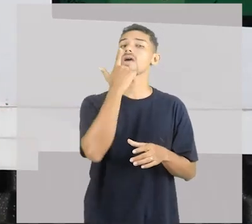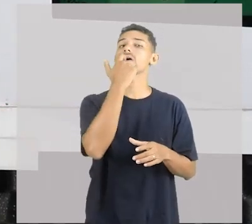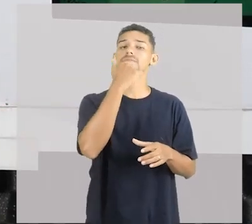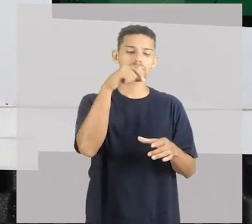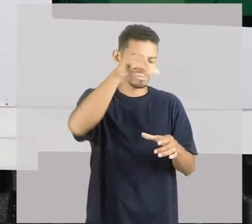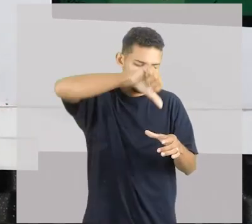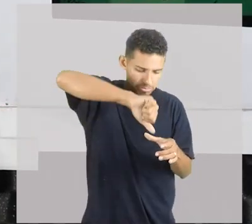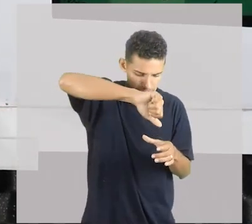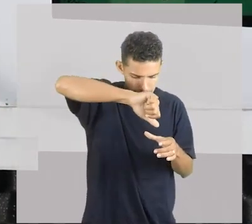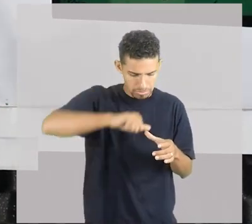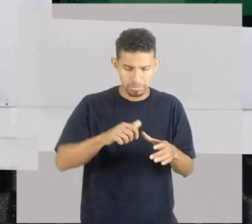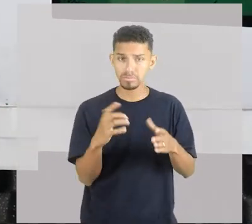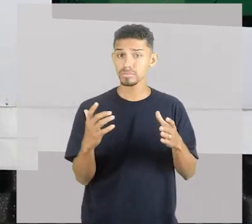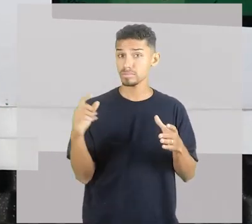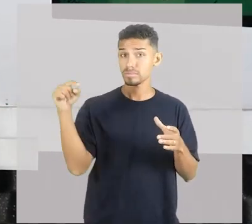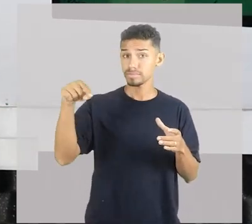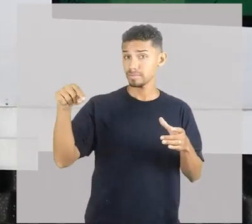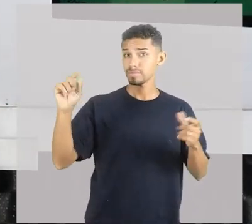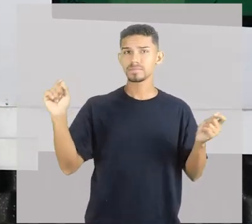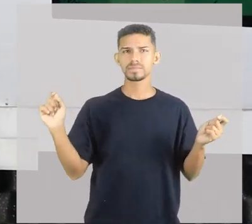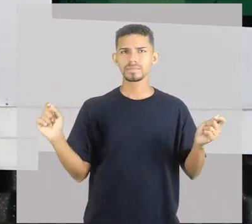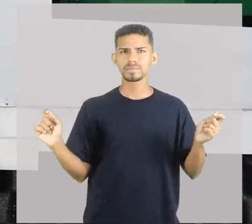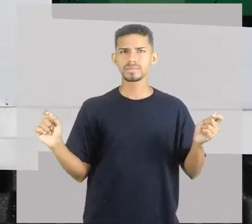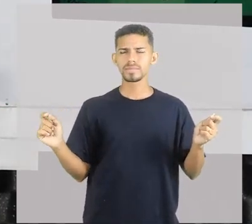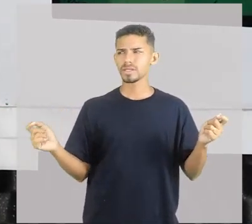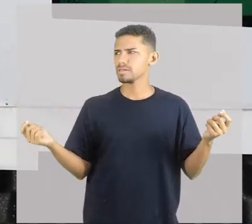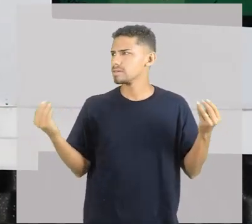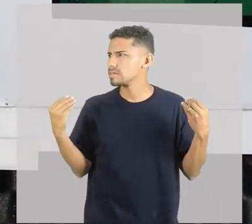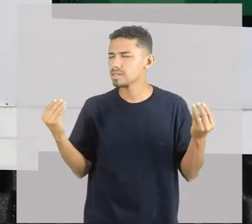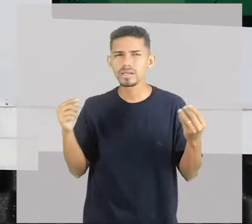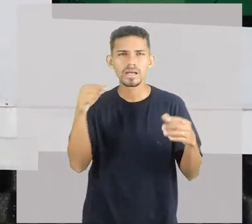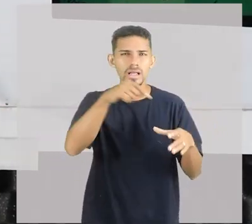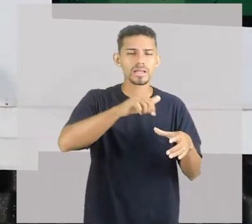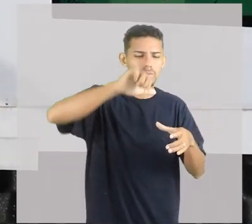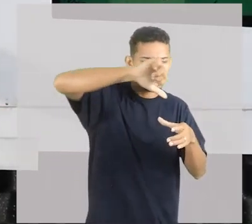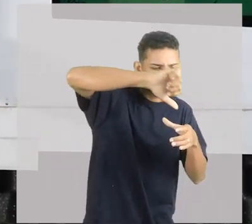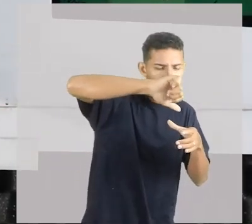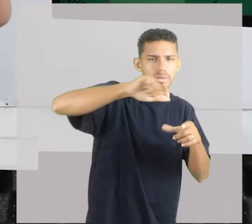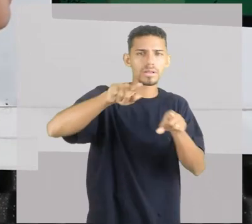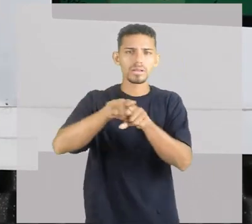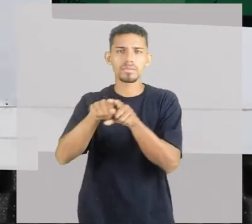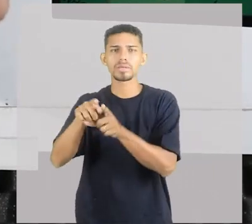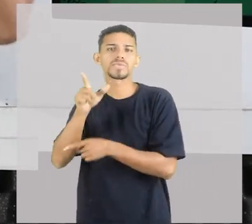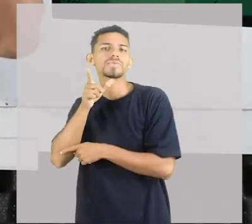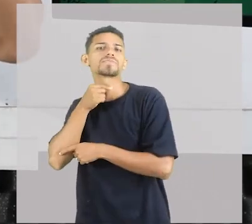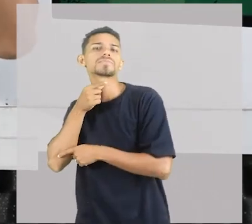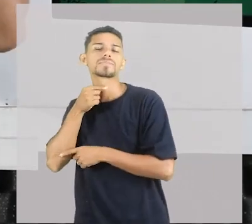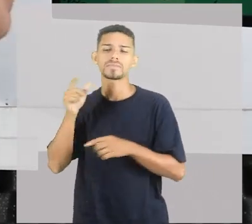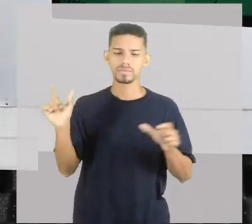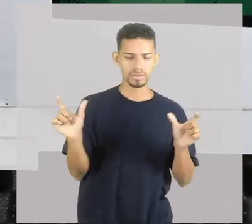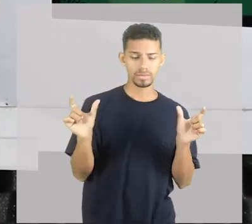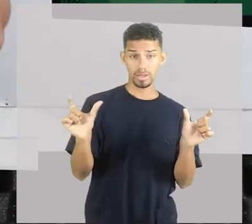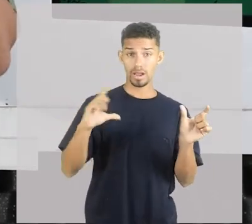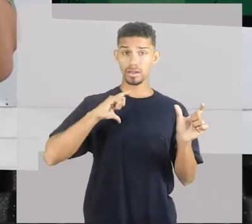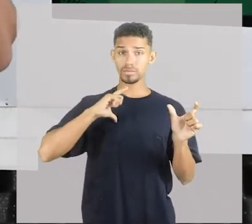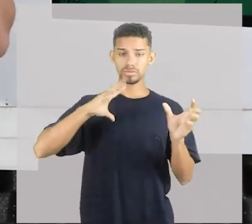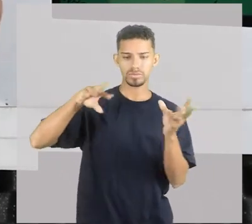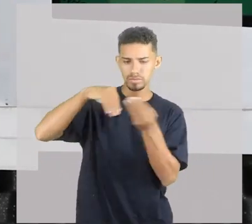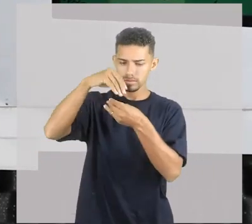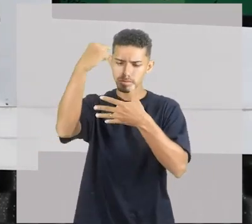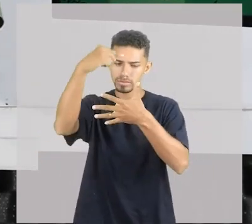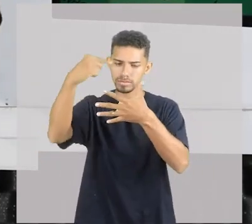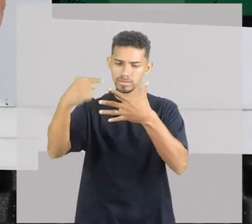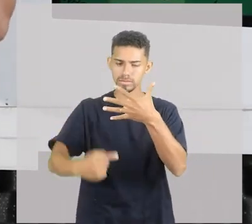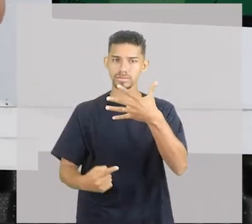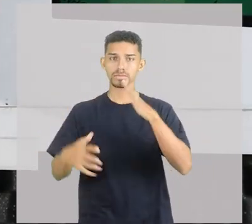saía? É porque tanto na pimenta como no ketchup, quando você coloca lá, tem ingredientes.